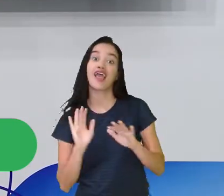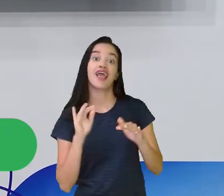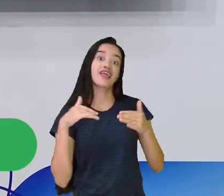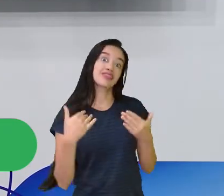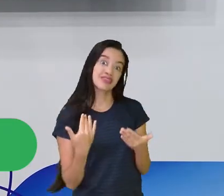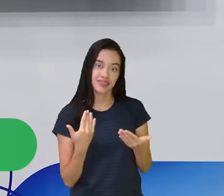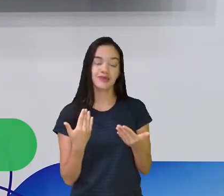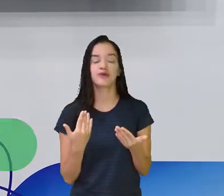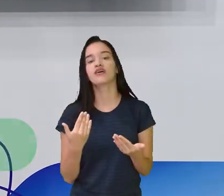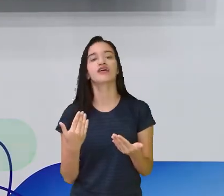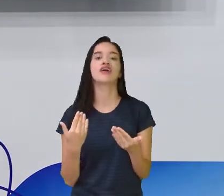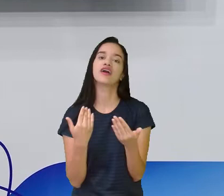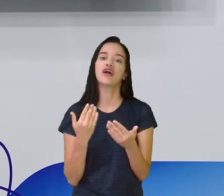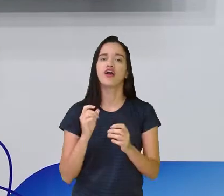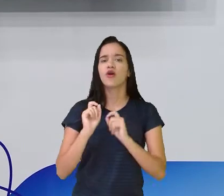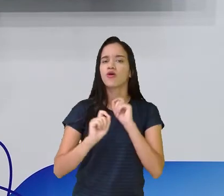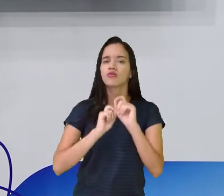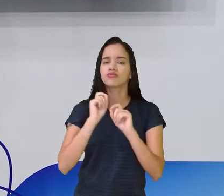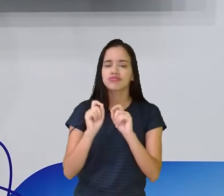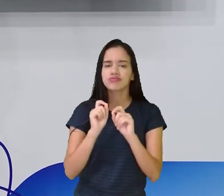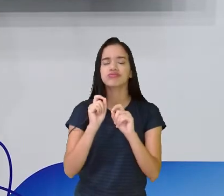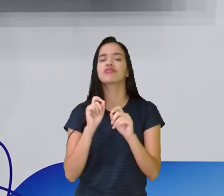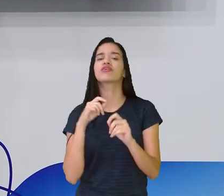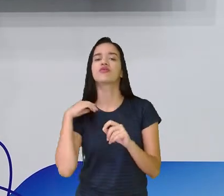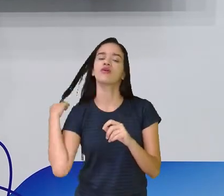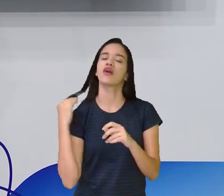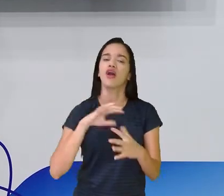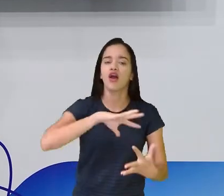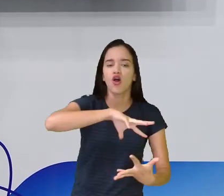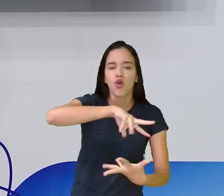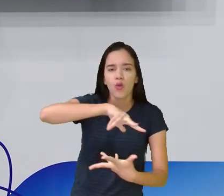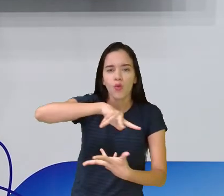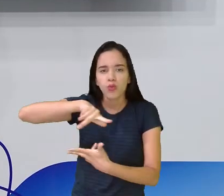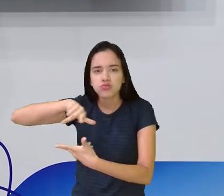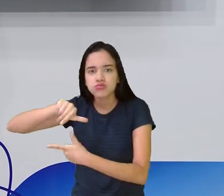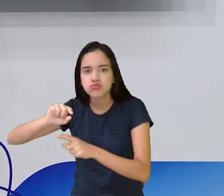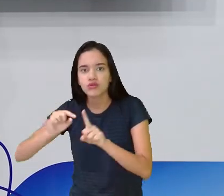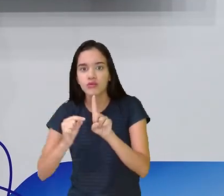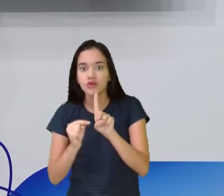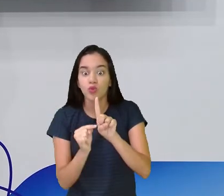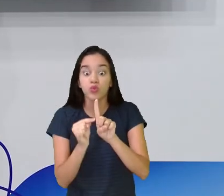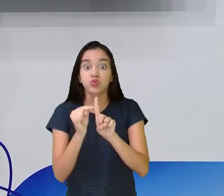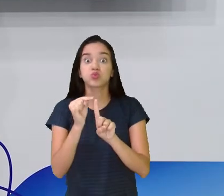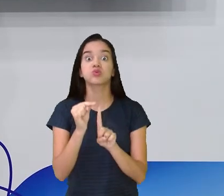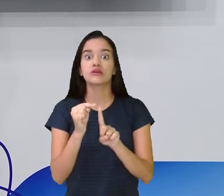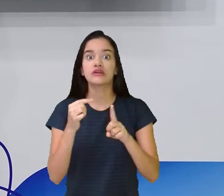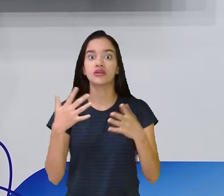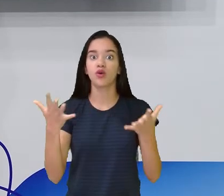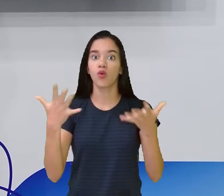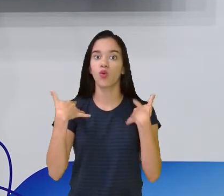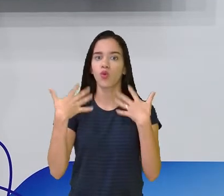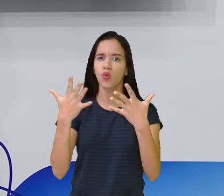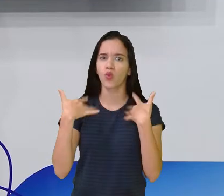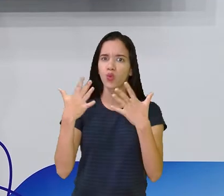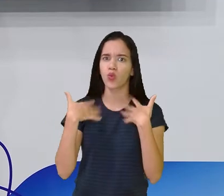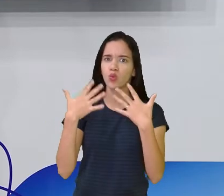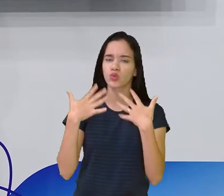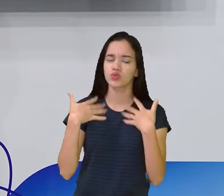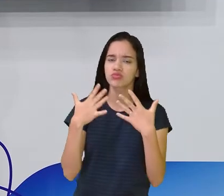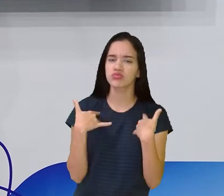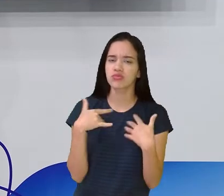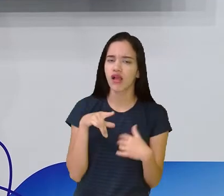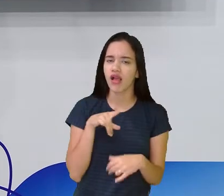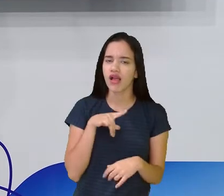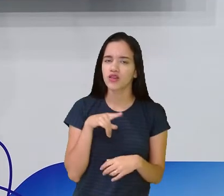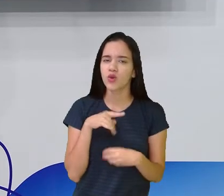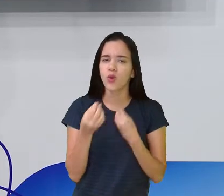Então, gente, aquecimento global. Você está sentindo calor aí na sua casa? Será que tem a ver alguma coisa